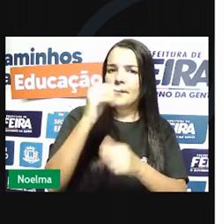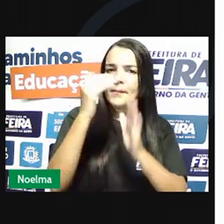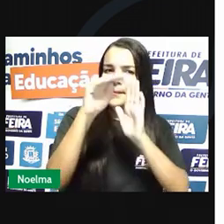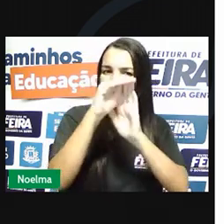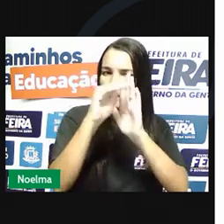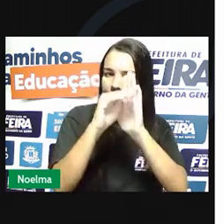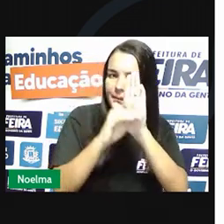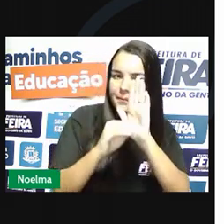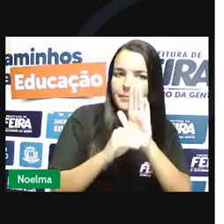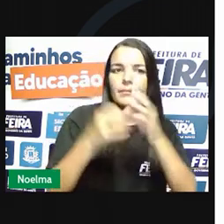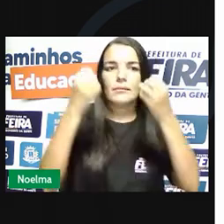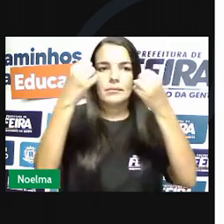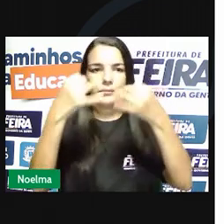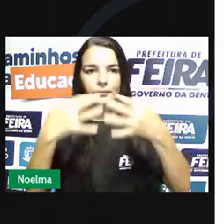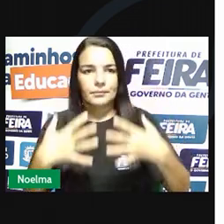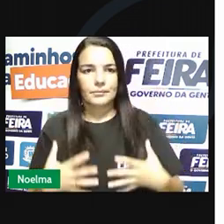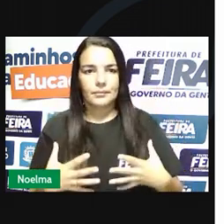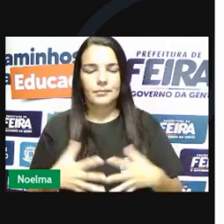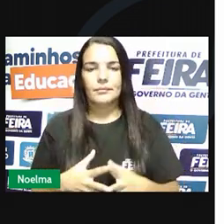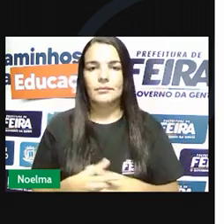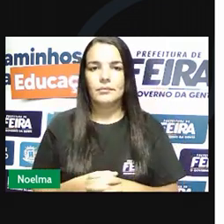um de um jeito, certo? E aí,